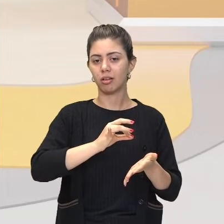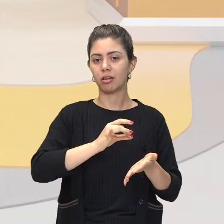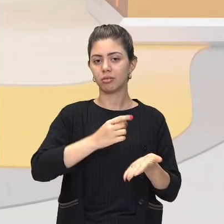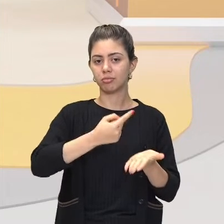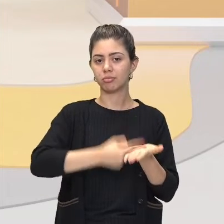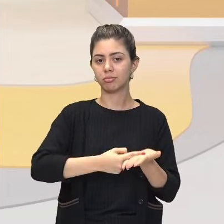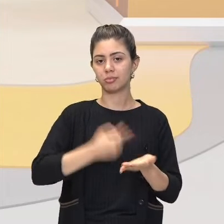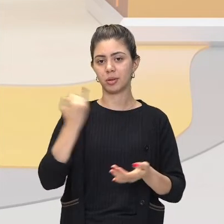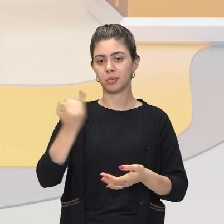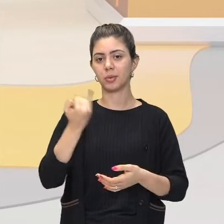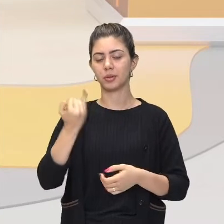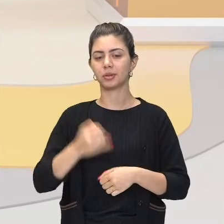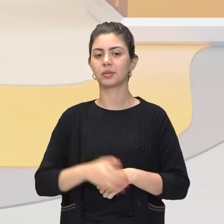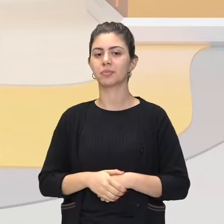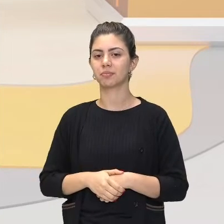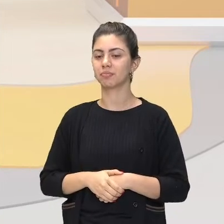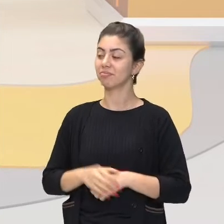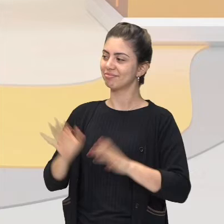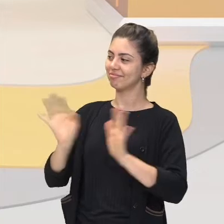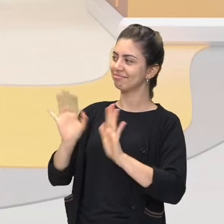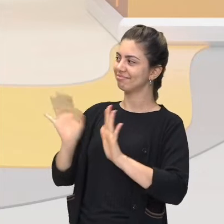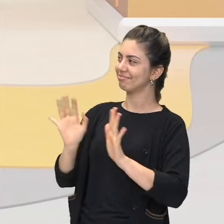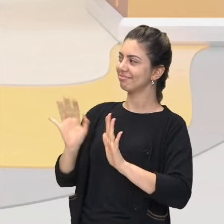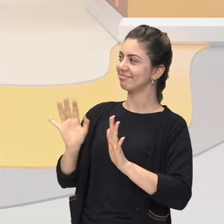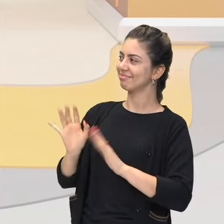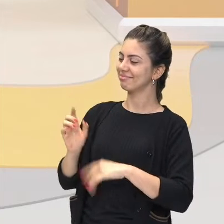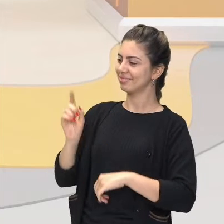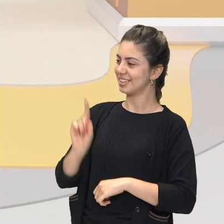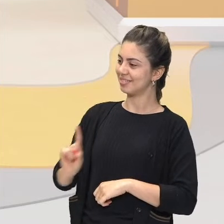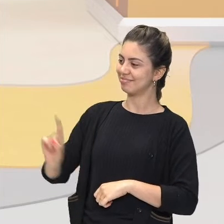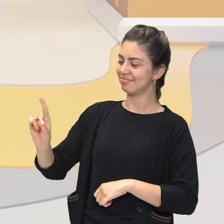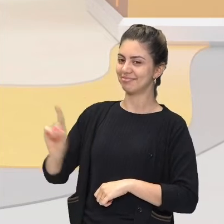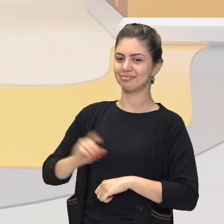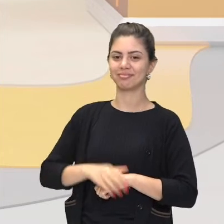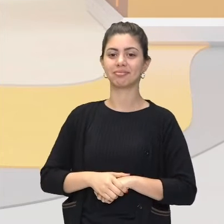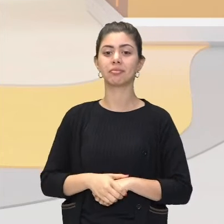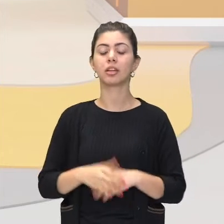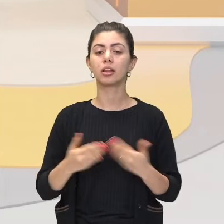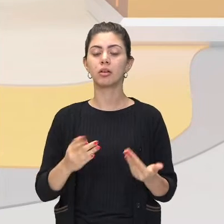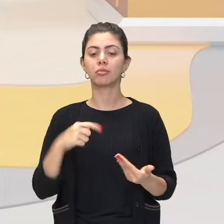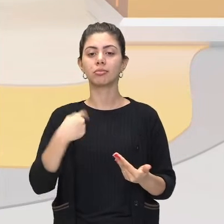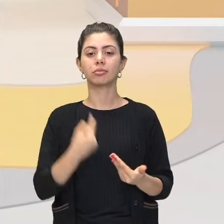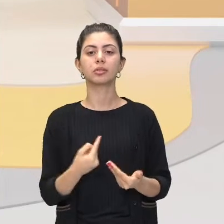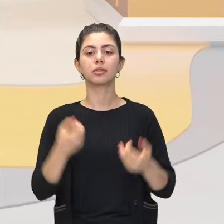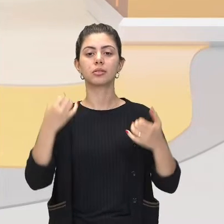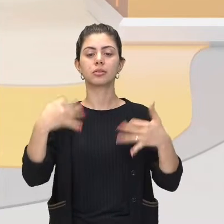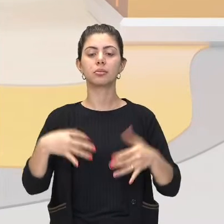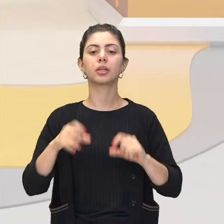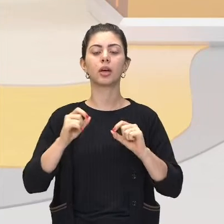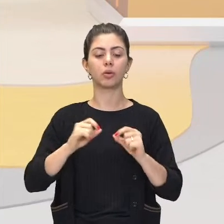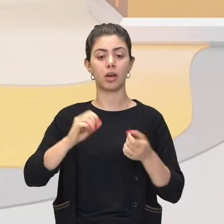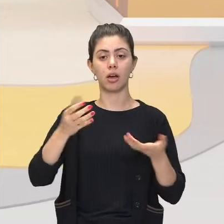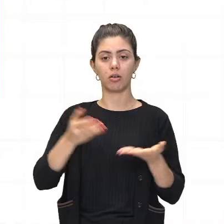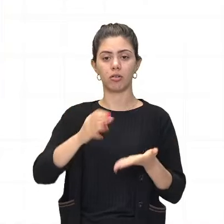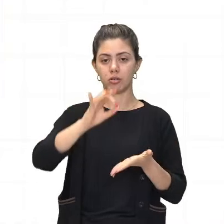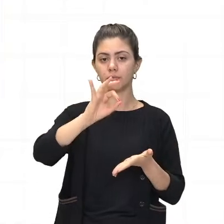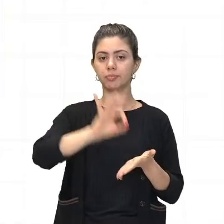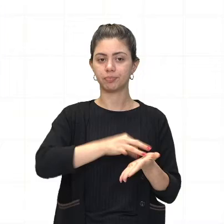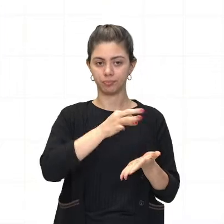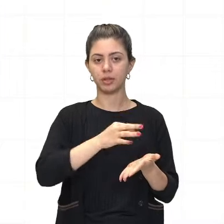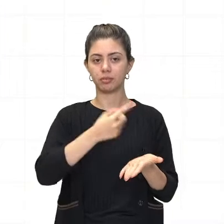despeço aqui do Dom Afonso Henriques, para a gente falar um pouquinho sobre o Tratado de